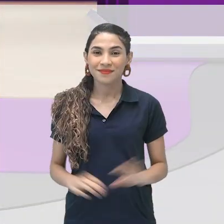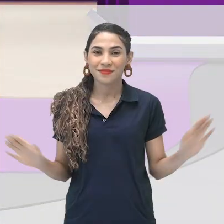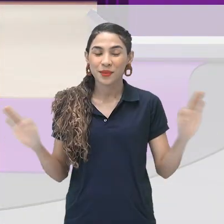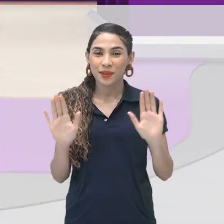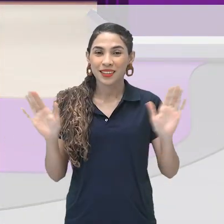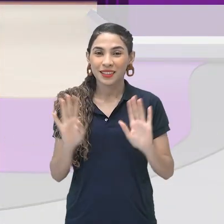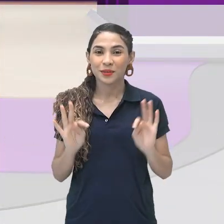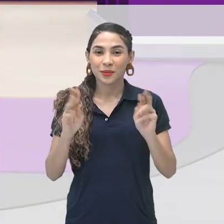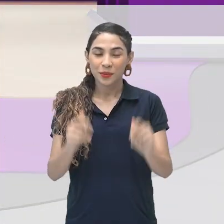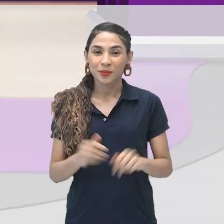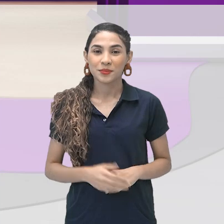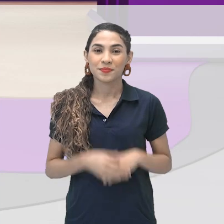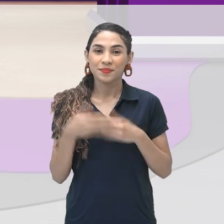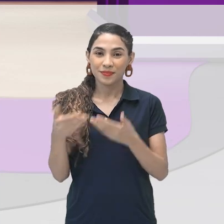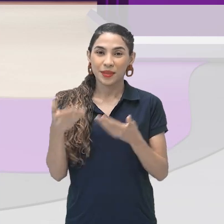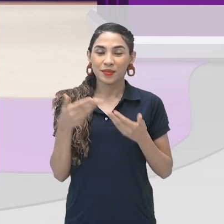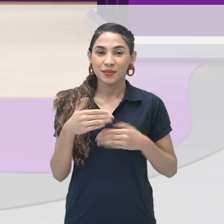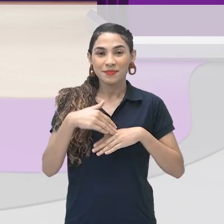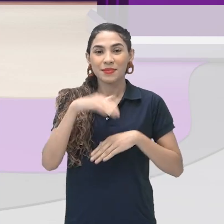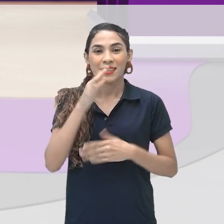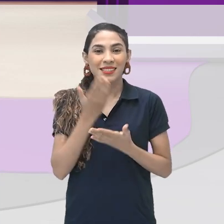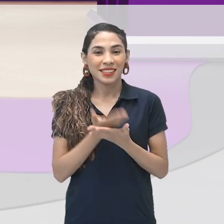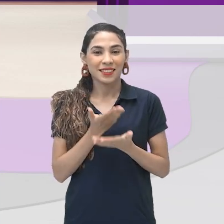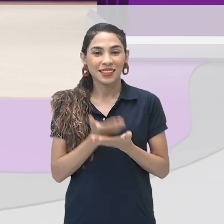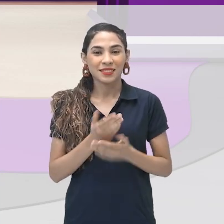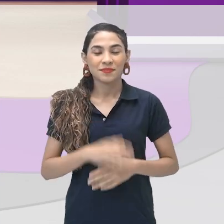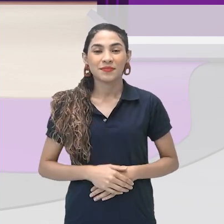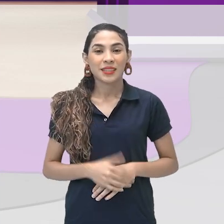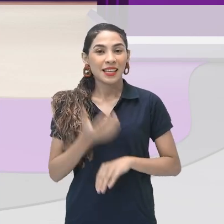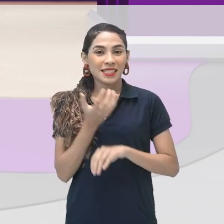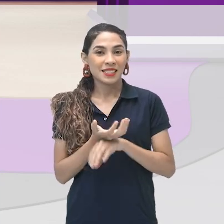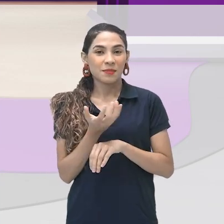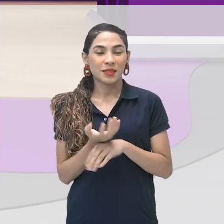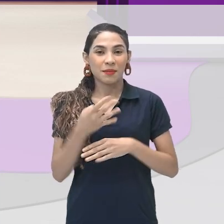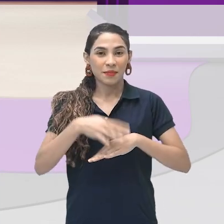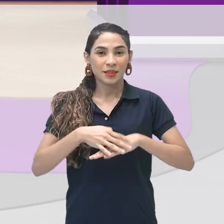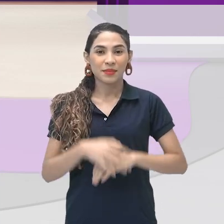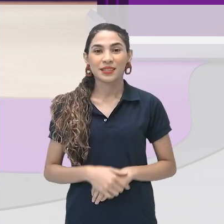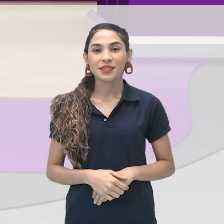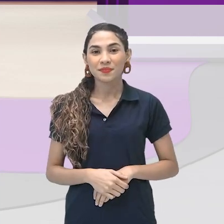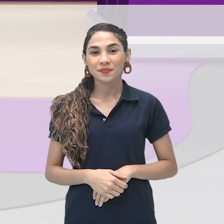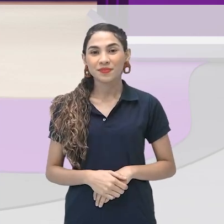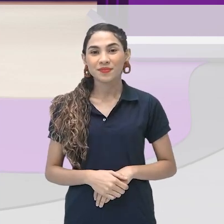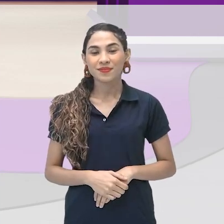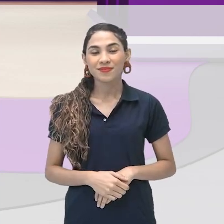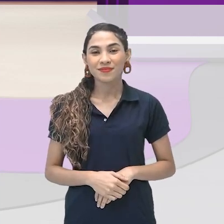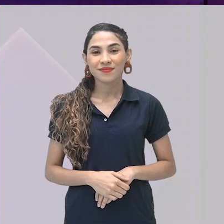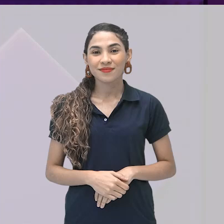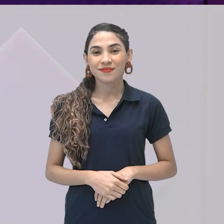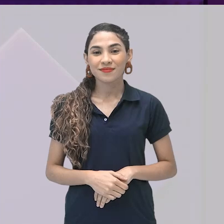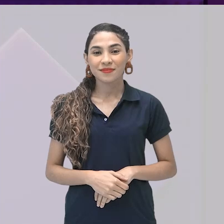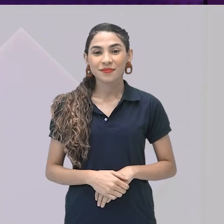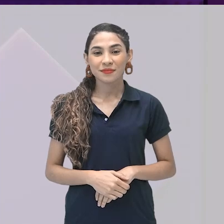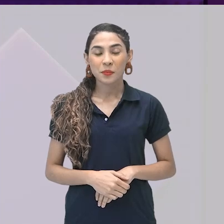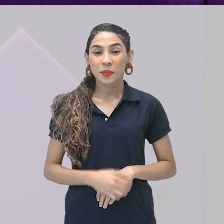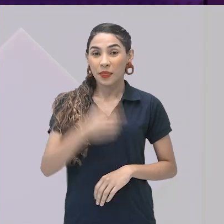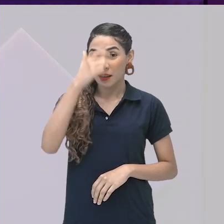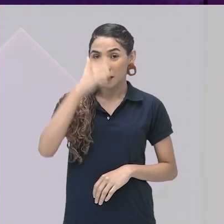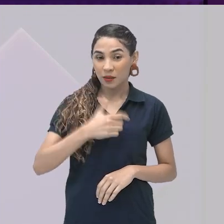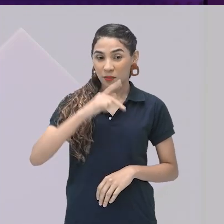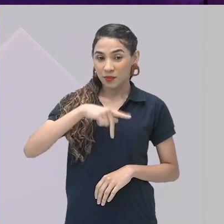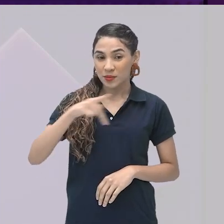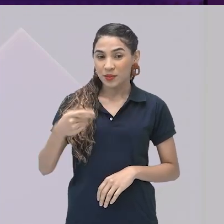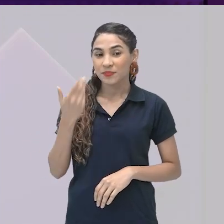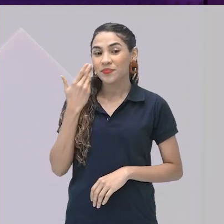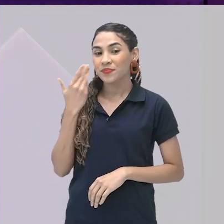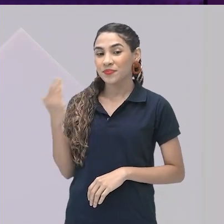Olá a todos, sejam bem-vindos a mais uma aula do componente de matemática. Eu sou a